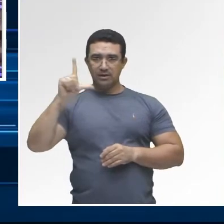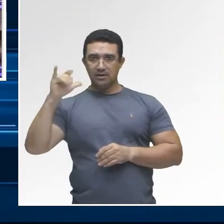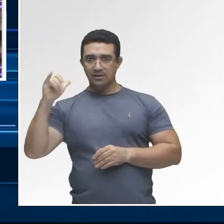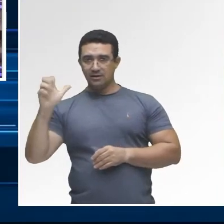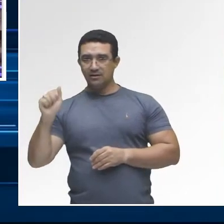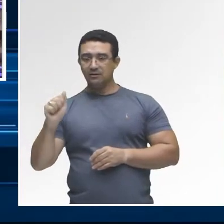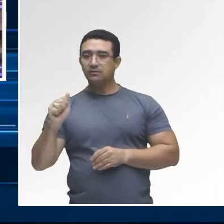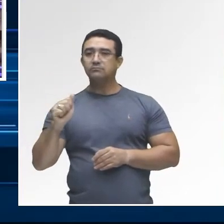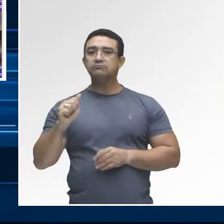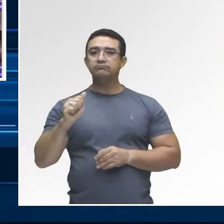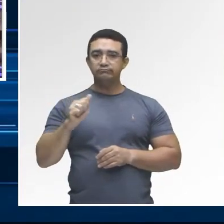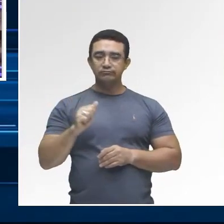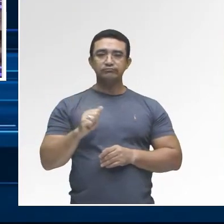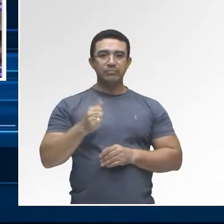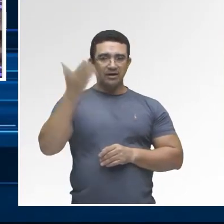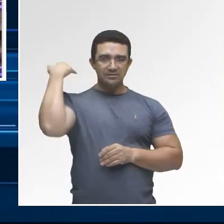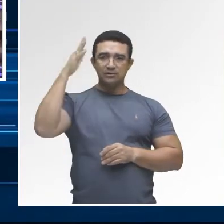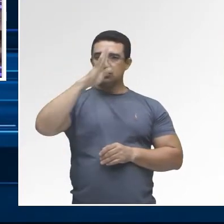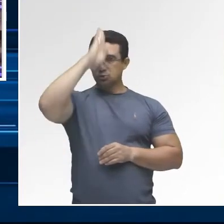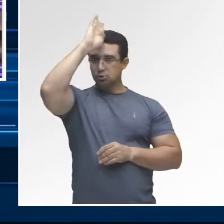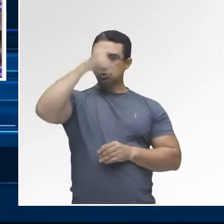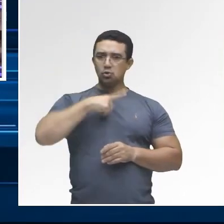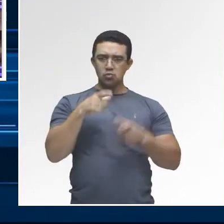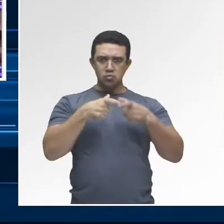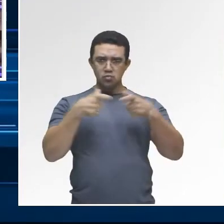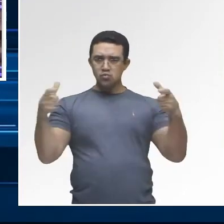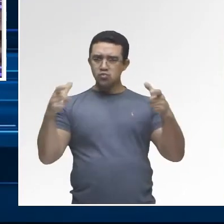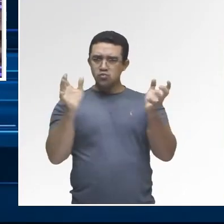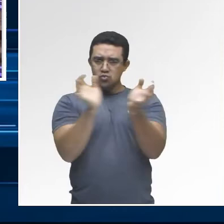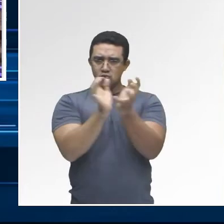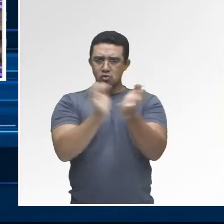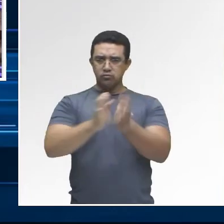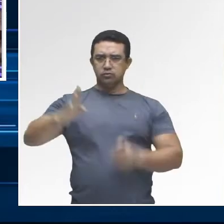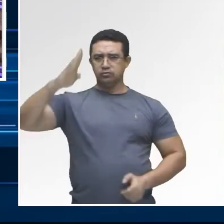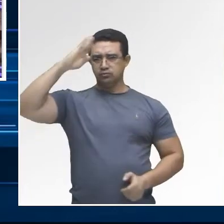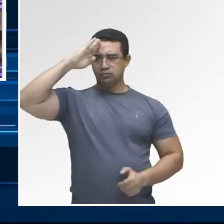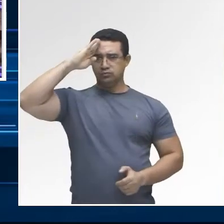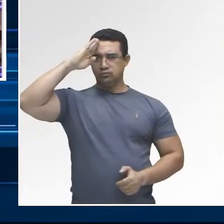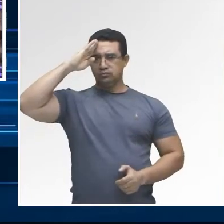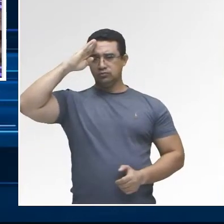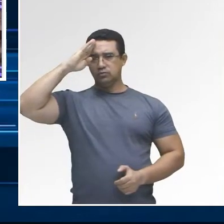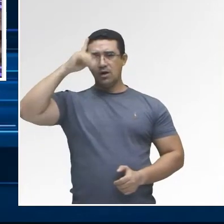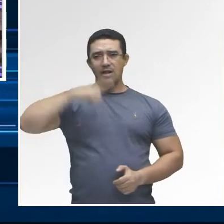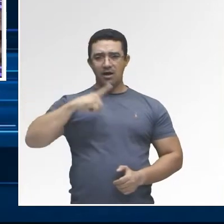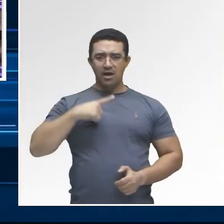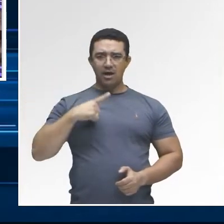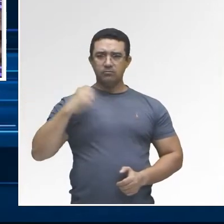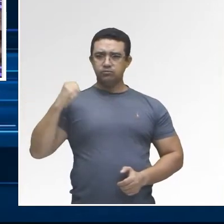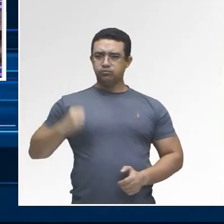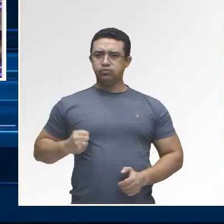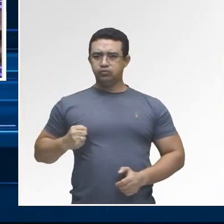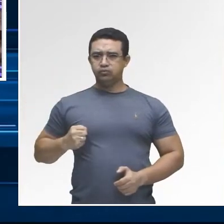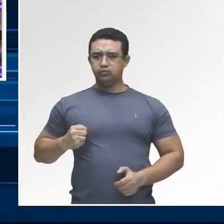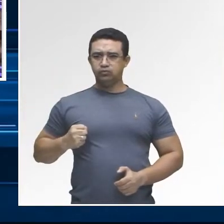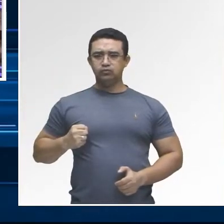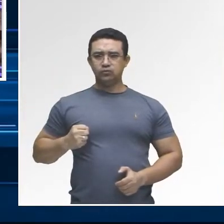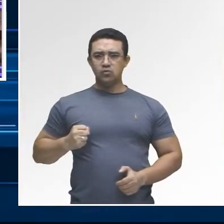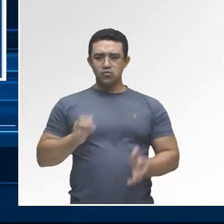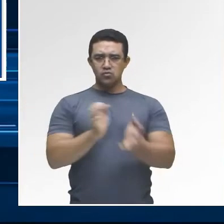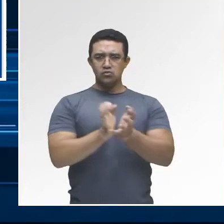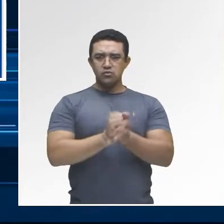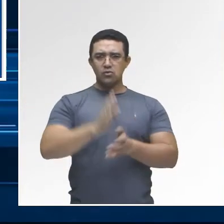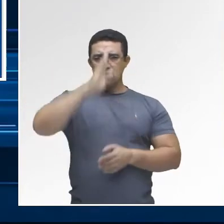porque Roma tinha um exército incrível, era chamada Legião Romana, certo? Dê uma olhadinha aqui